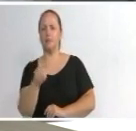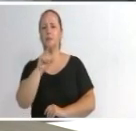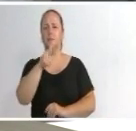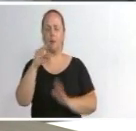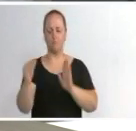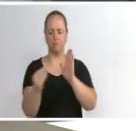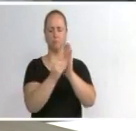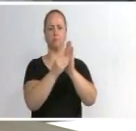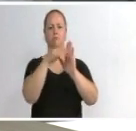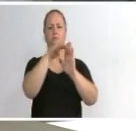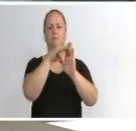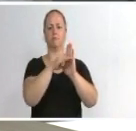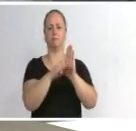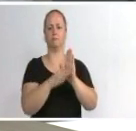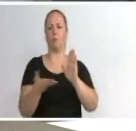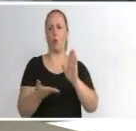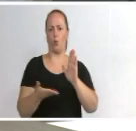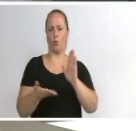dia.